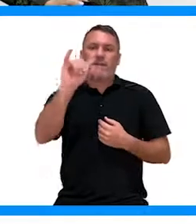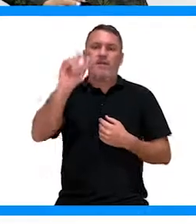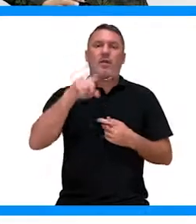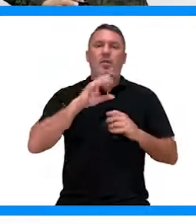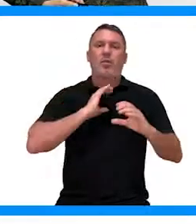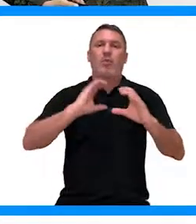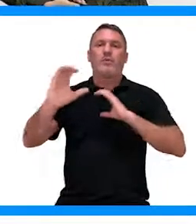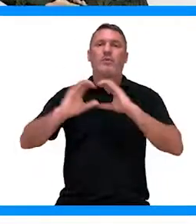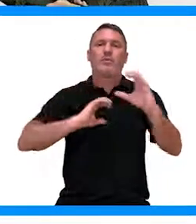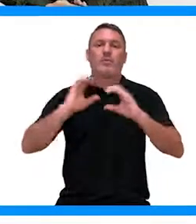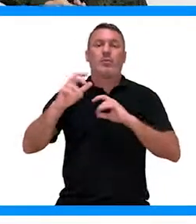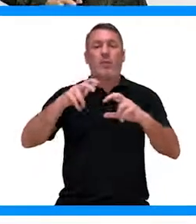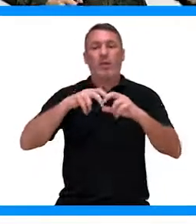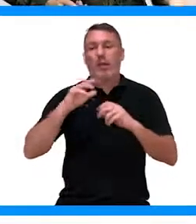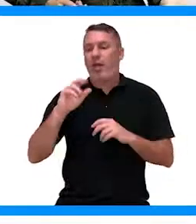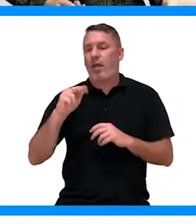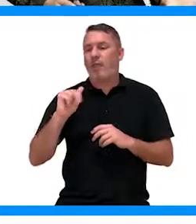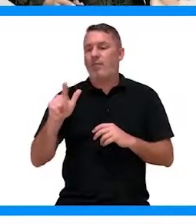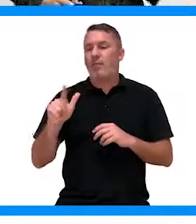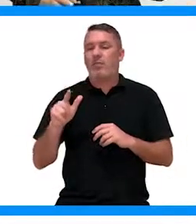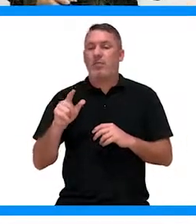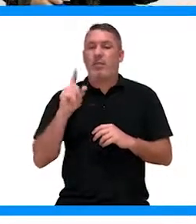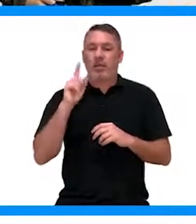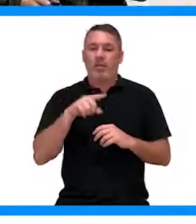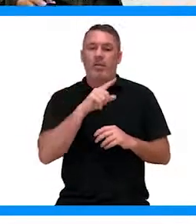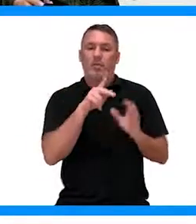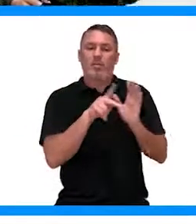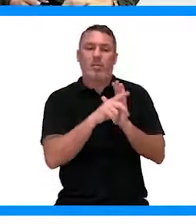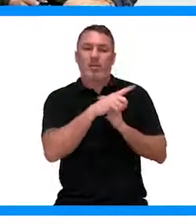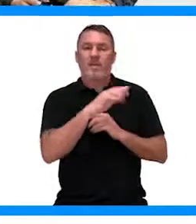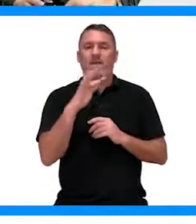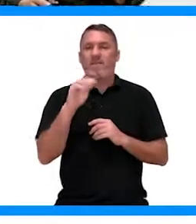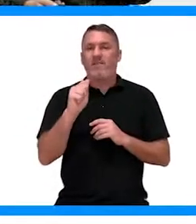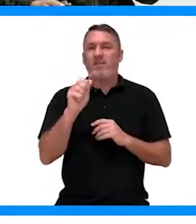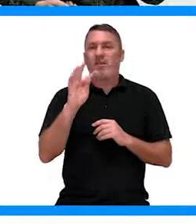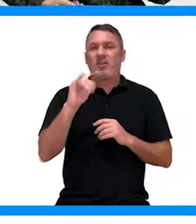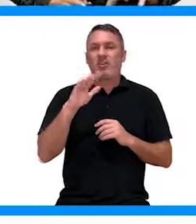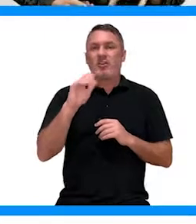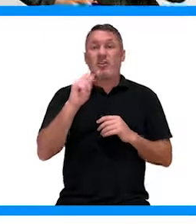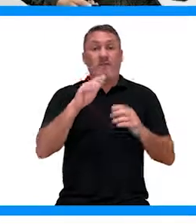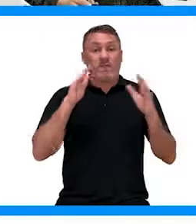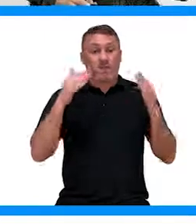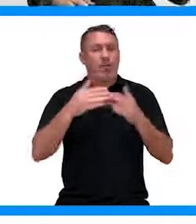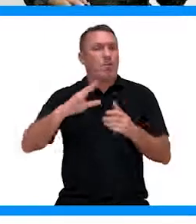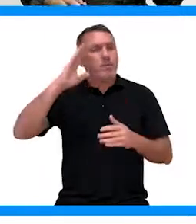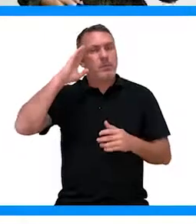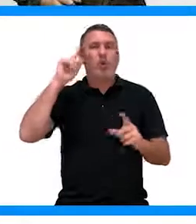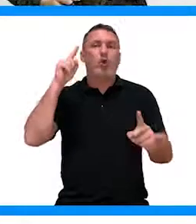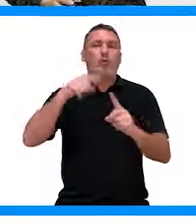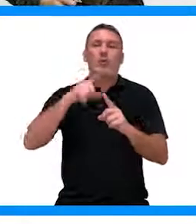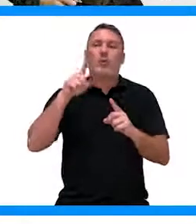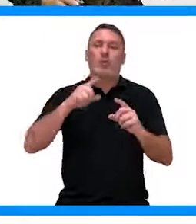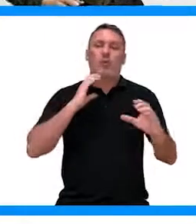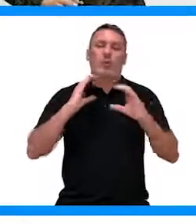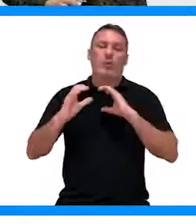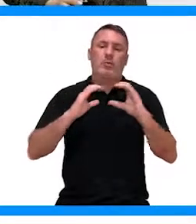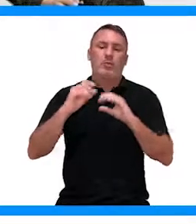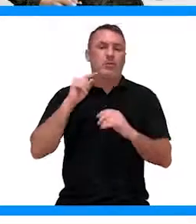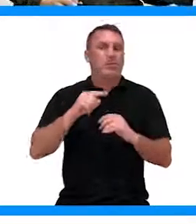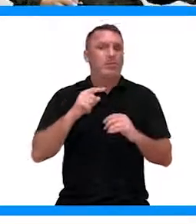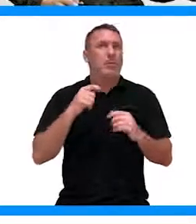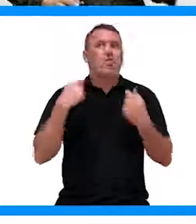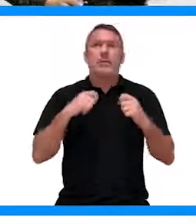mim ou para qualquer outra pessoa. Então, na função fática, o objetivo é estabelecer a comunicação. E